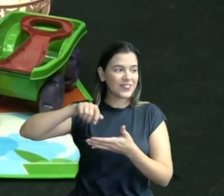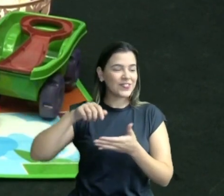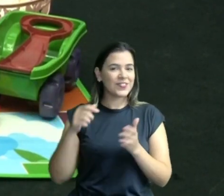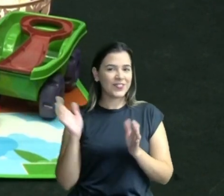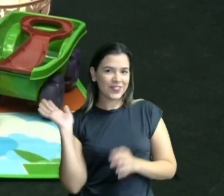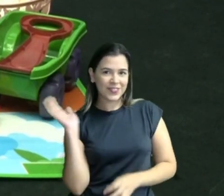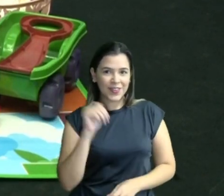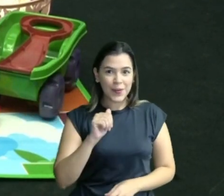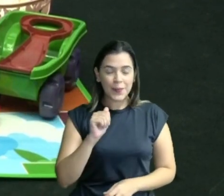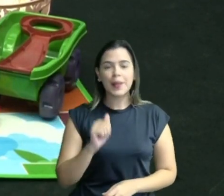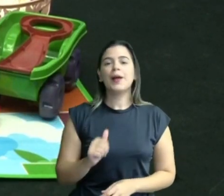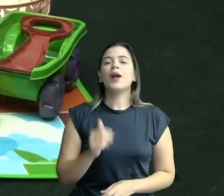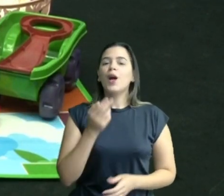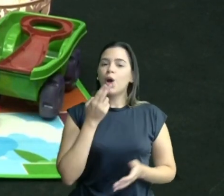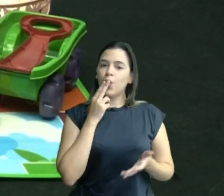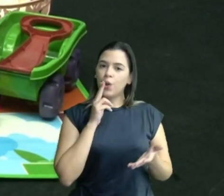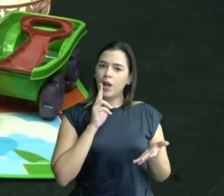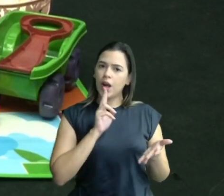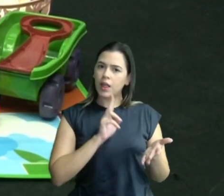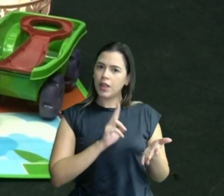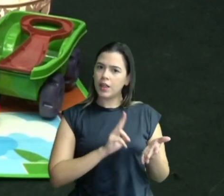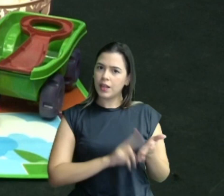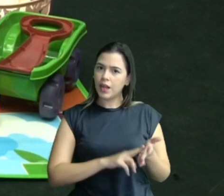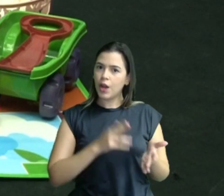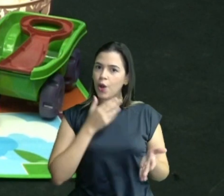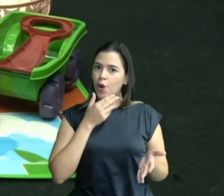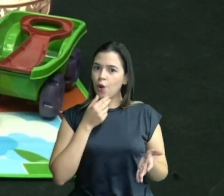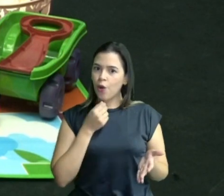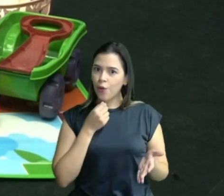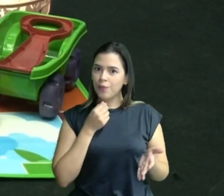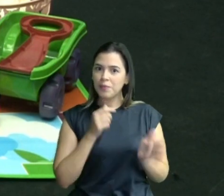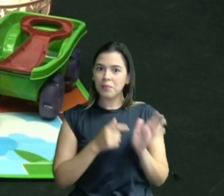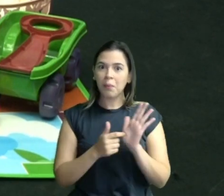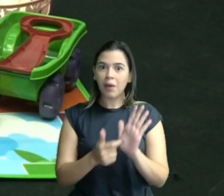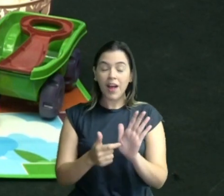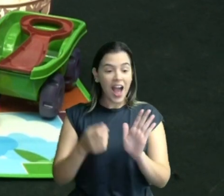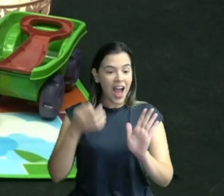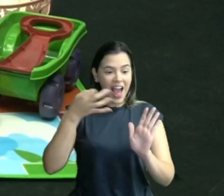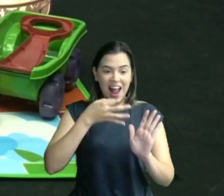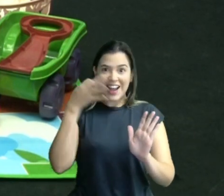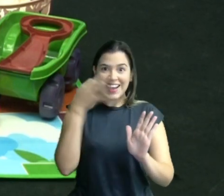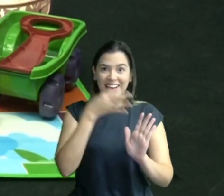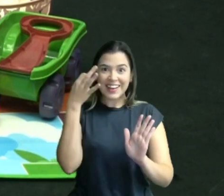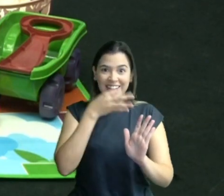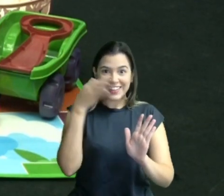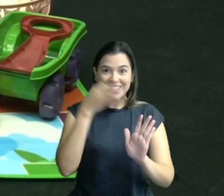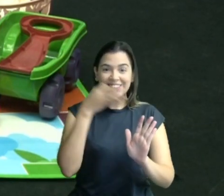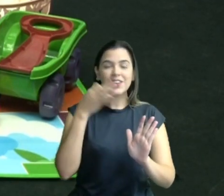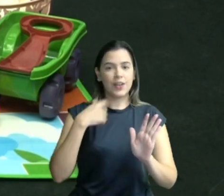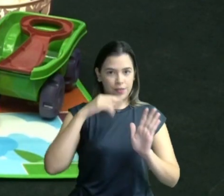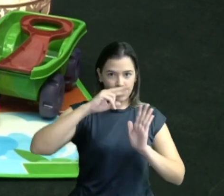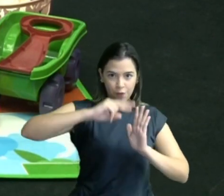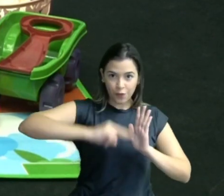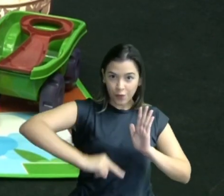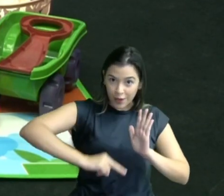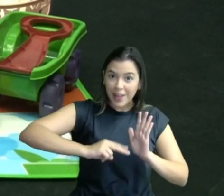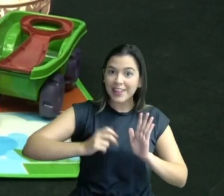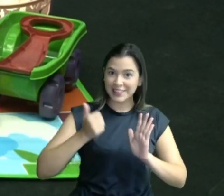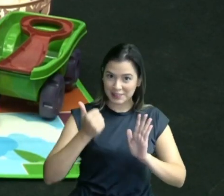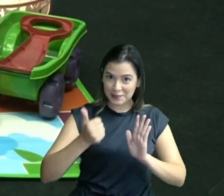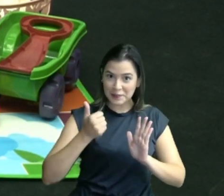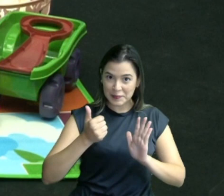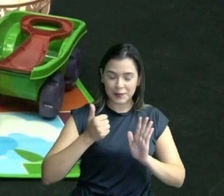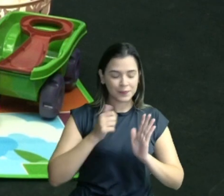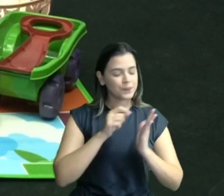vamos lá o carteiro eu trouxe uma carta que lindo eu vou ler para você tudo